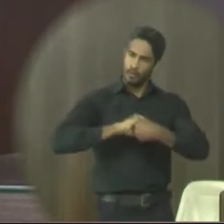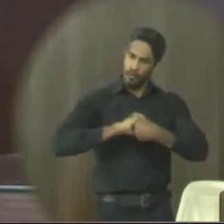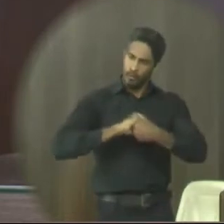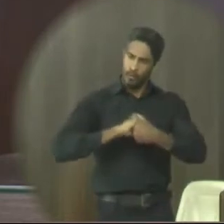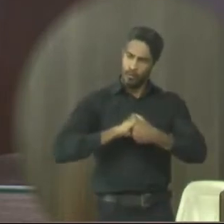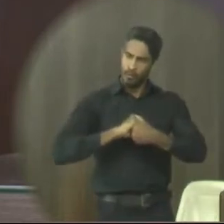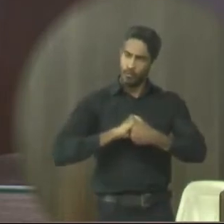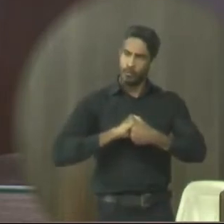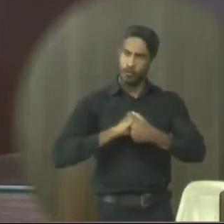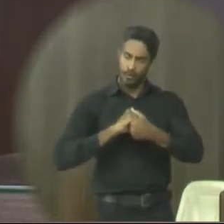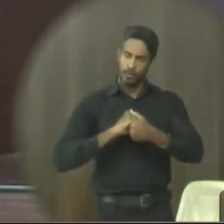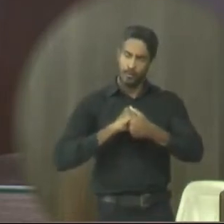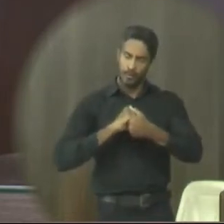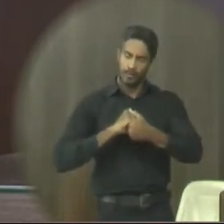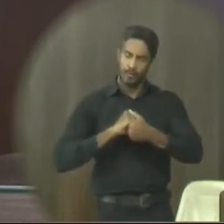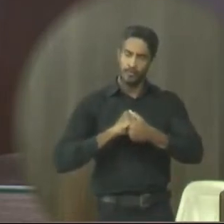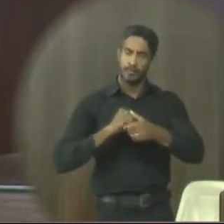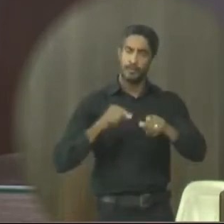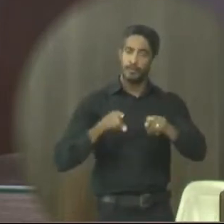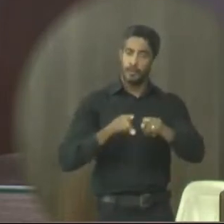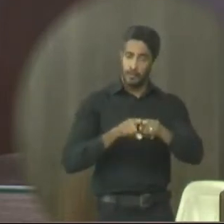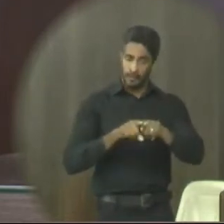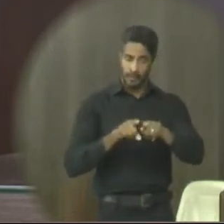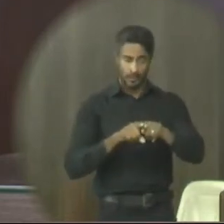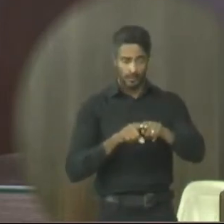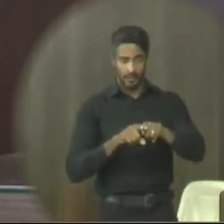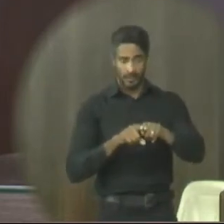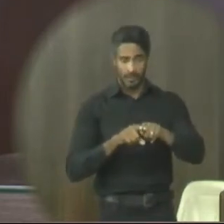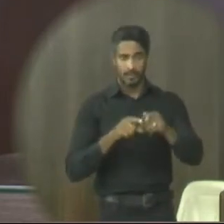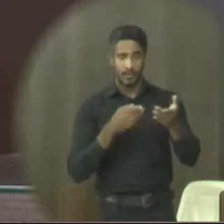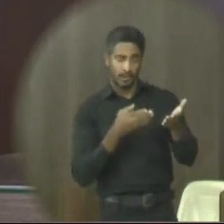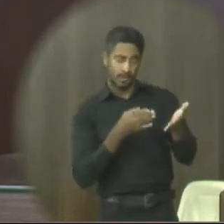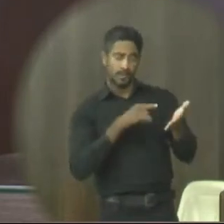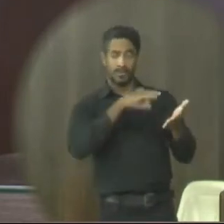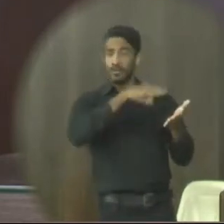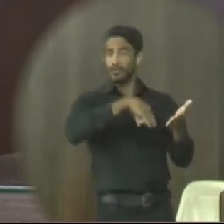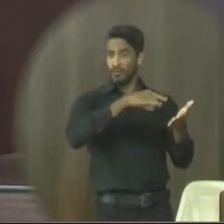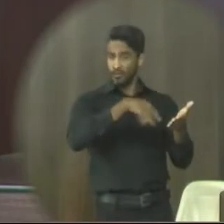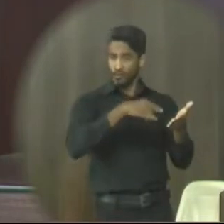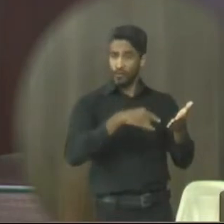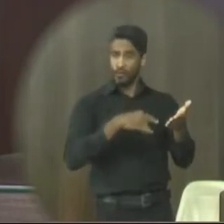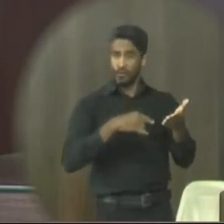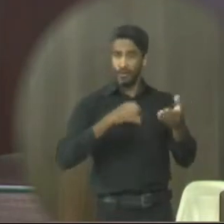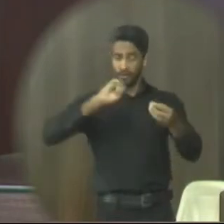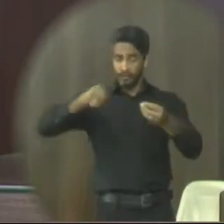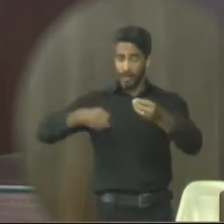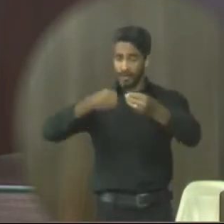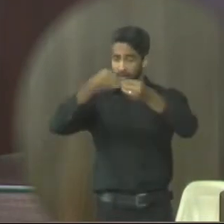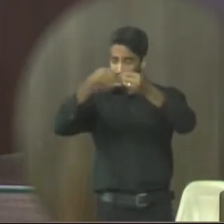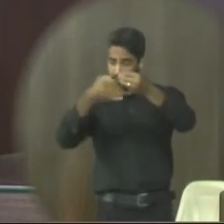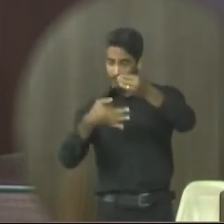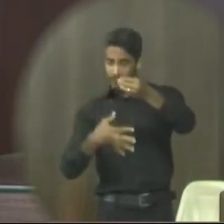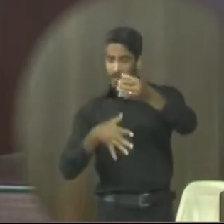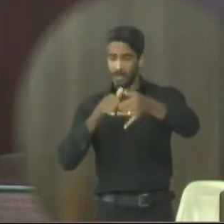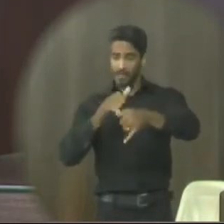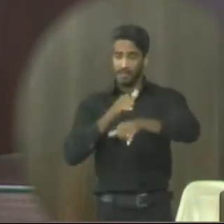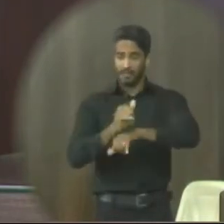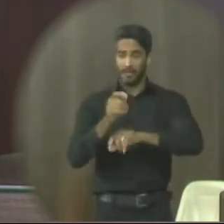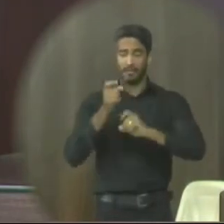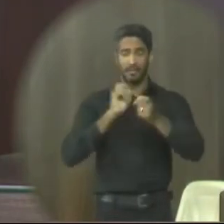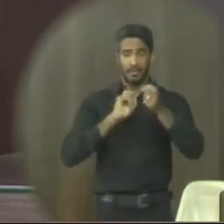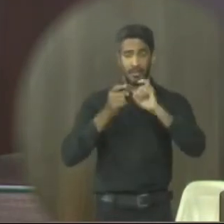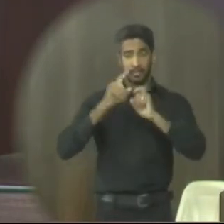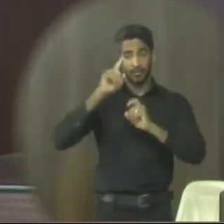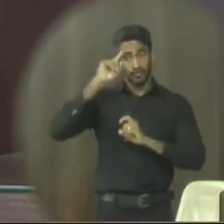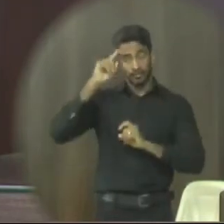dirijo-me a Vossa Excelência, por meio de presentes instrumentos, para justificar a minha ausência na reunião ordinária de